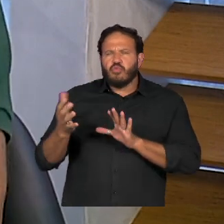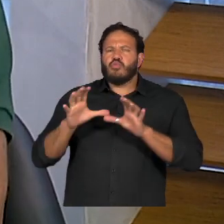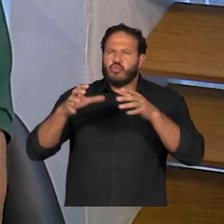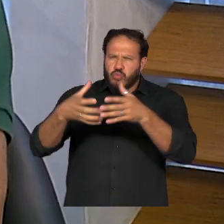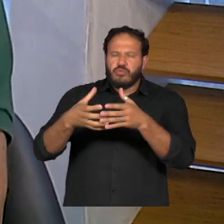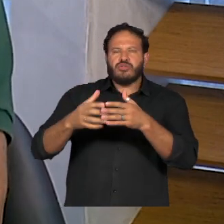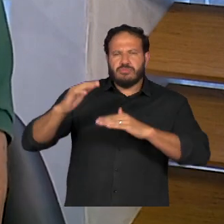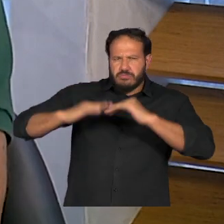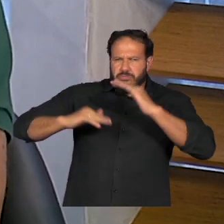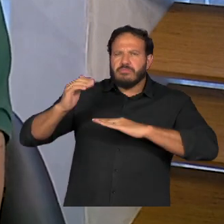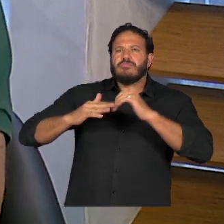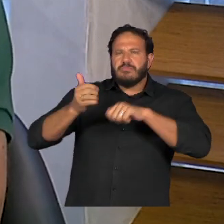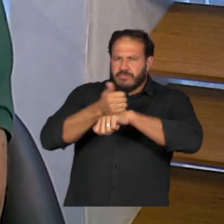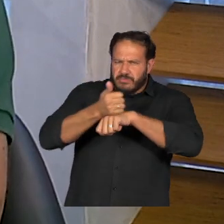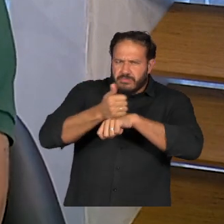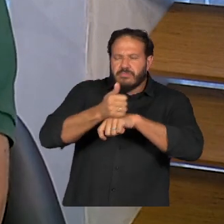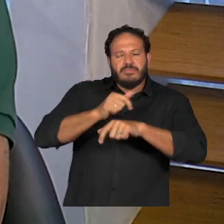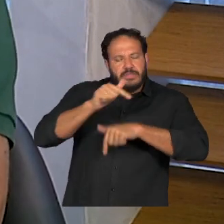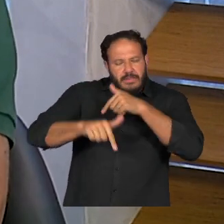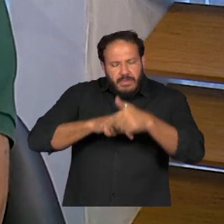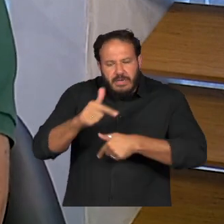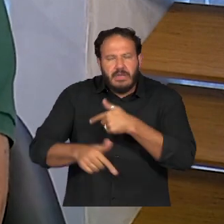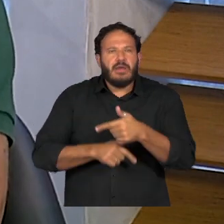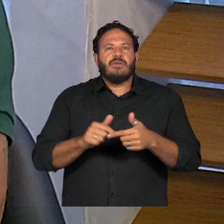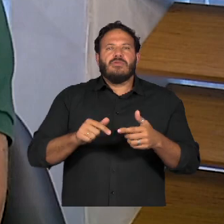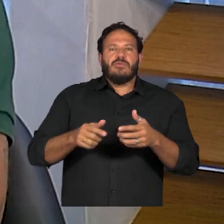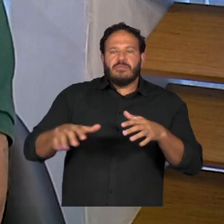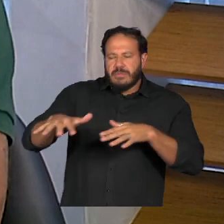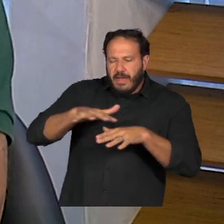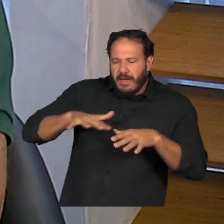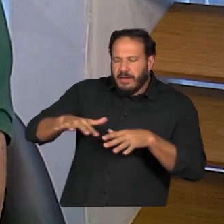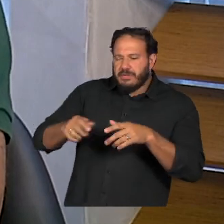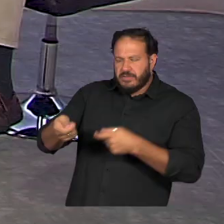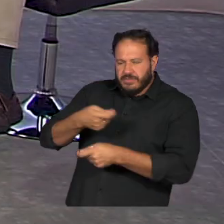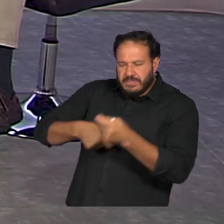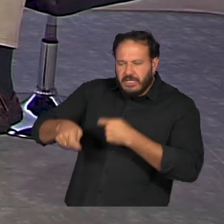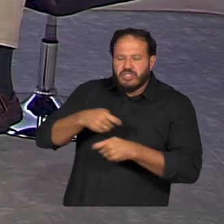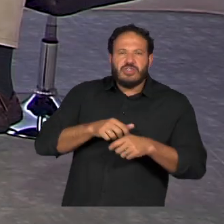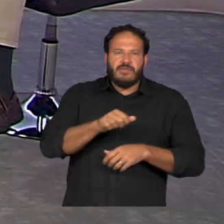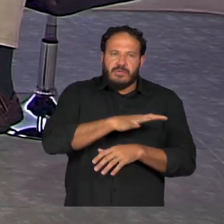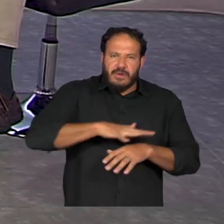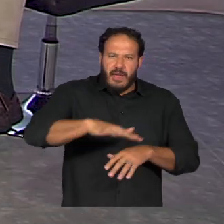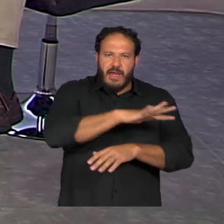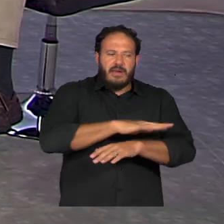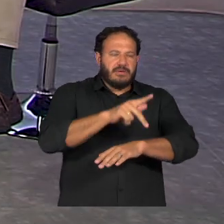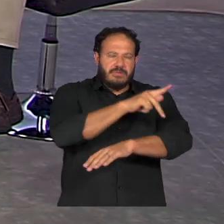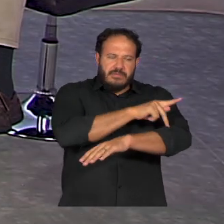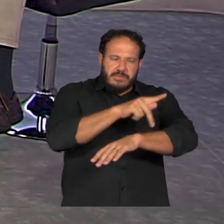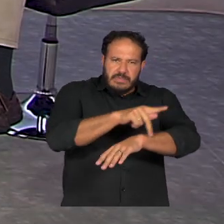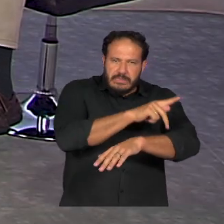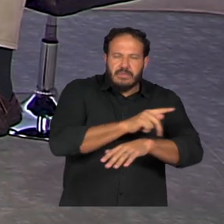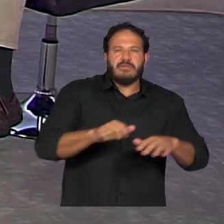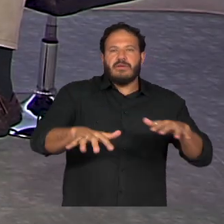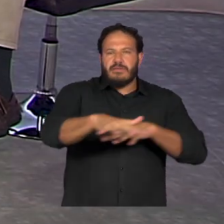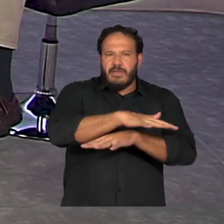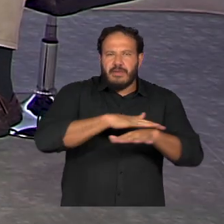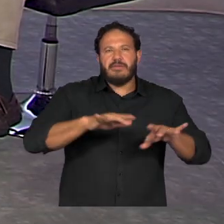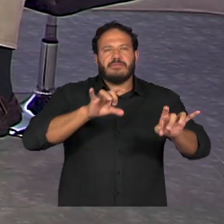competente de colaboradores tanto nas áreas administrativas como na área pedagógica nas áreas técnicas